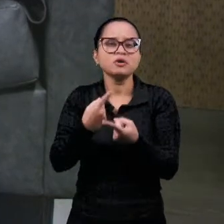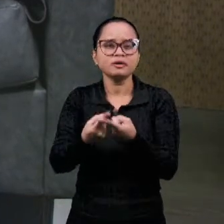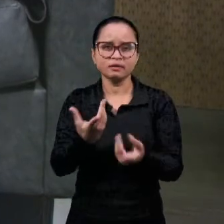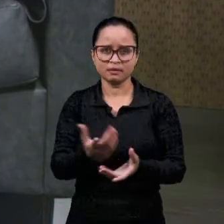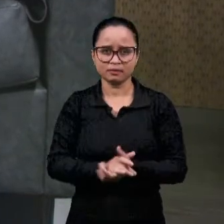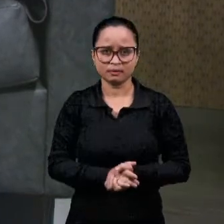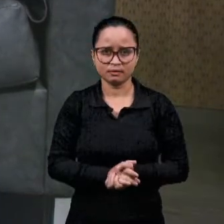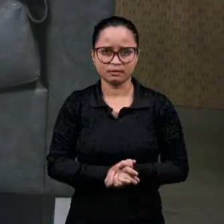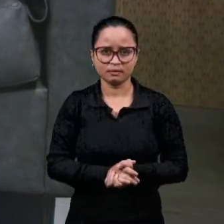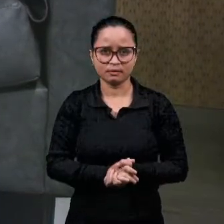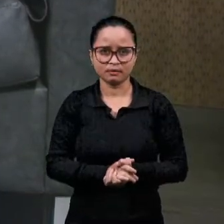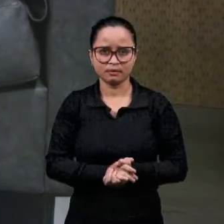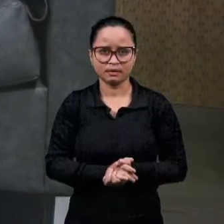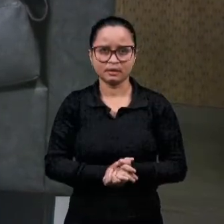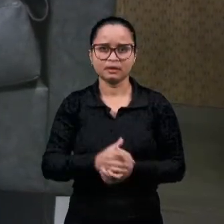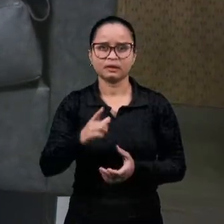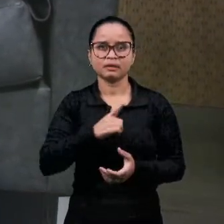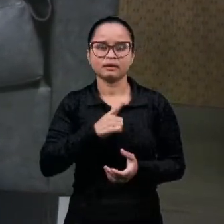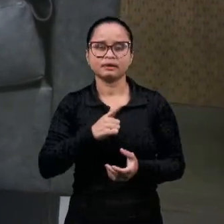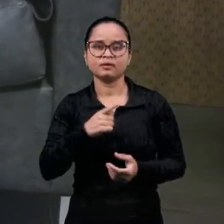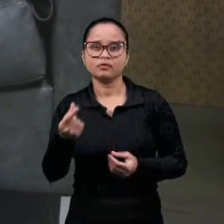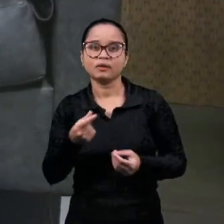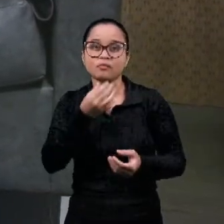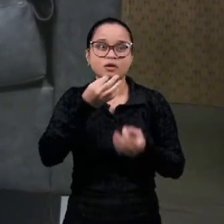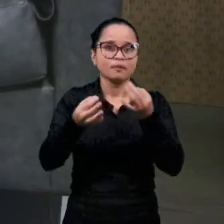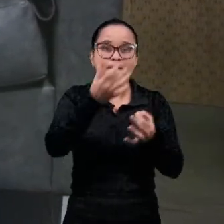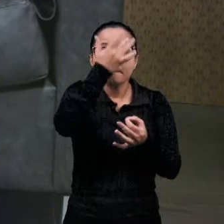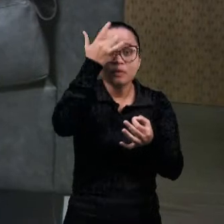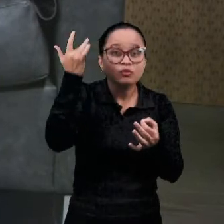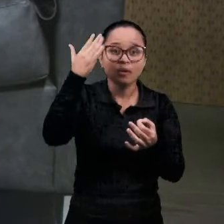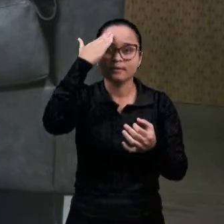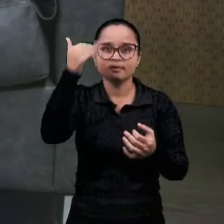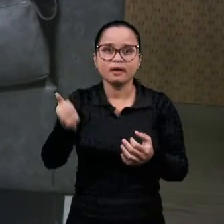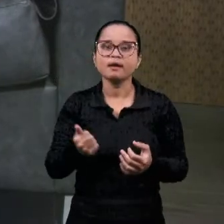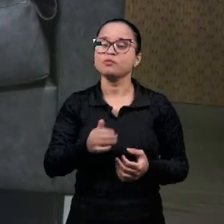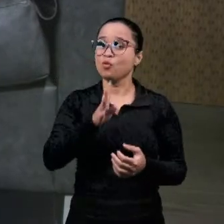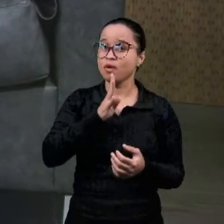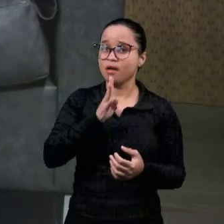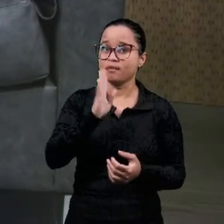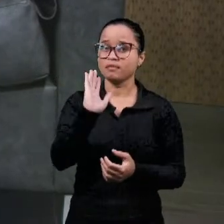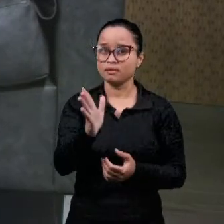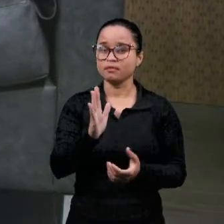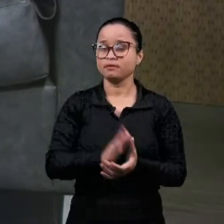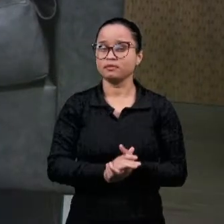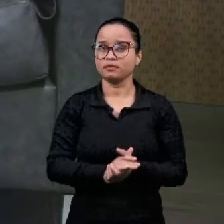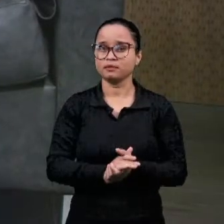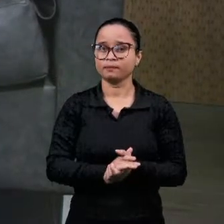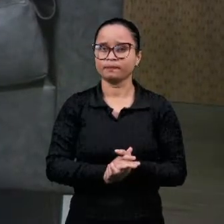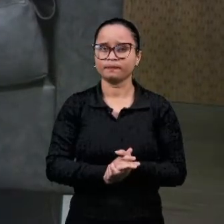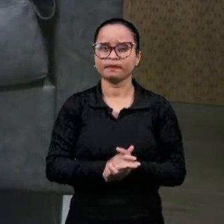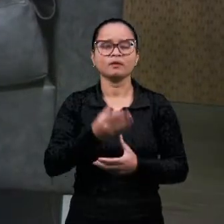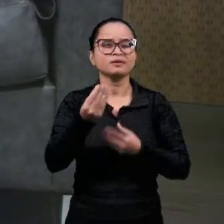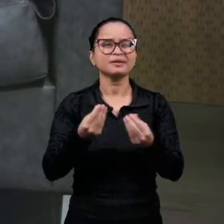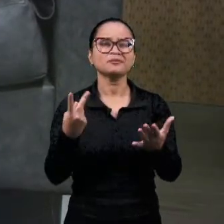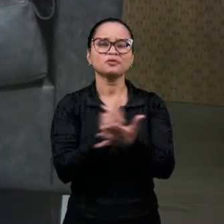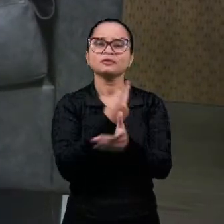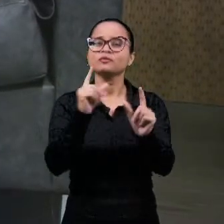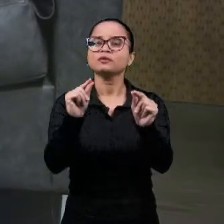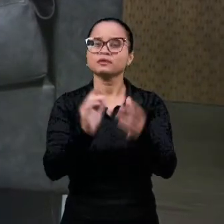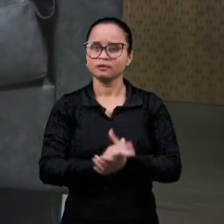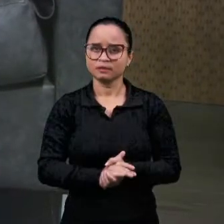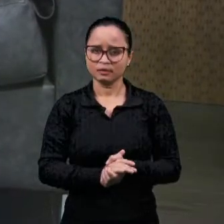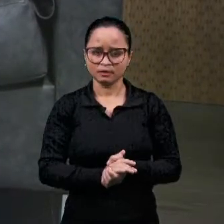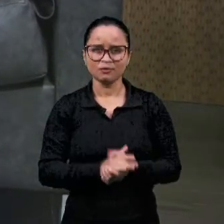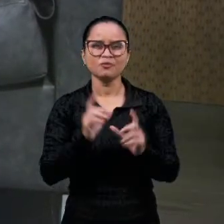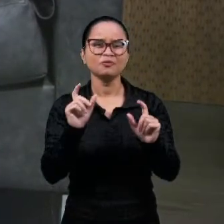virou um comentário geral, as pessoas estão sabendo disso, que Que coisa é essa que